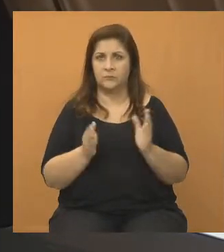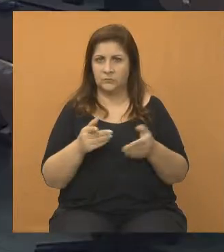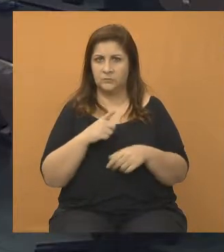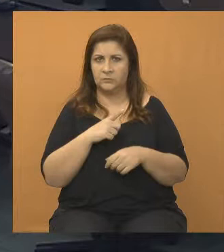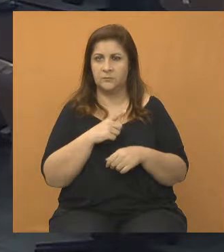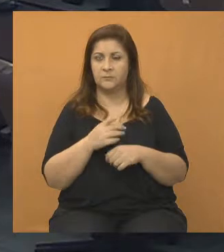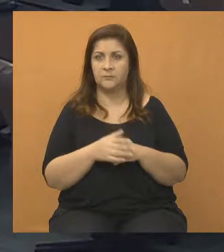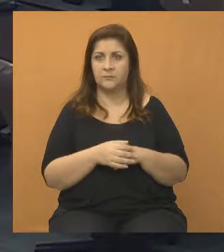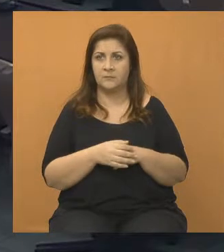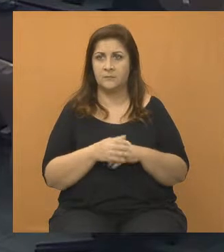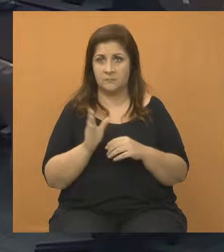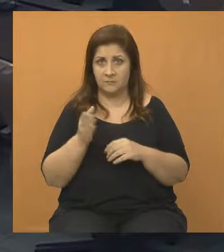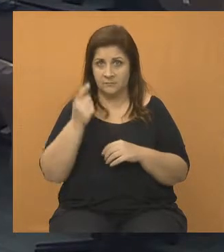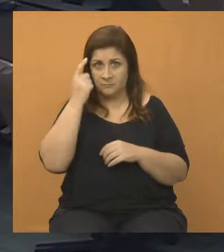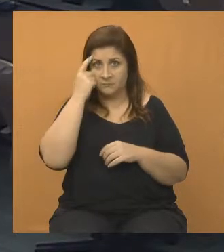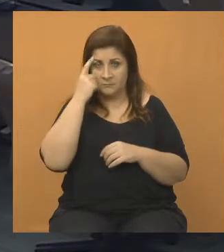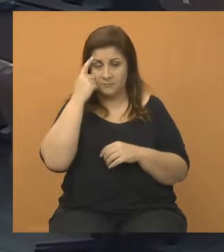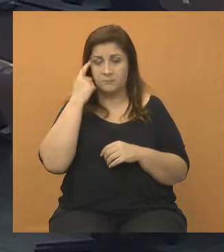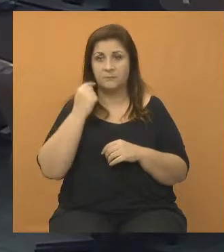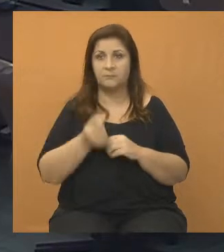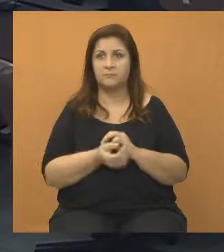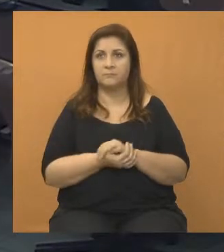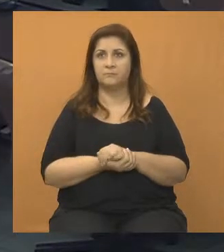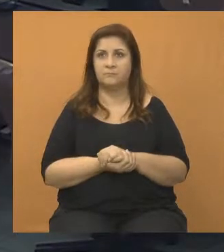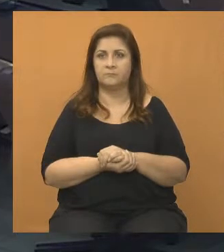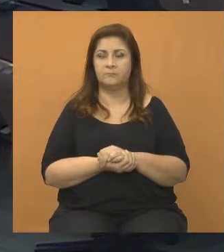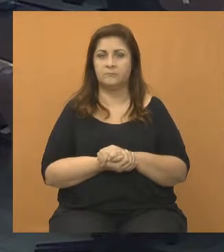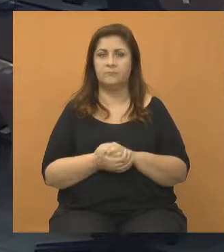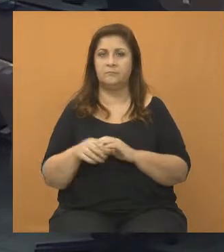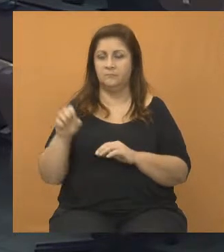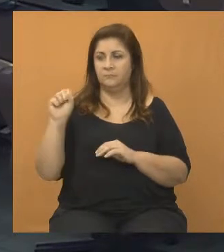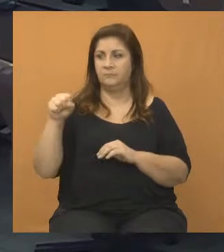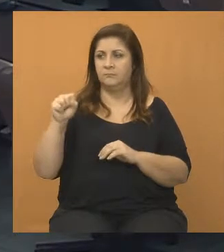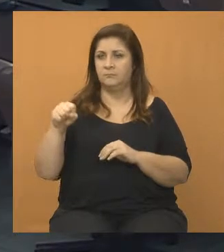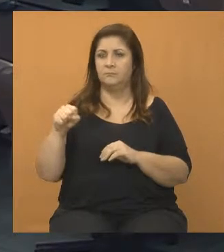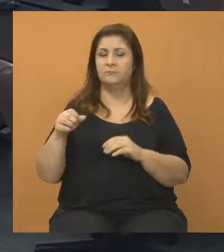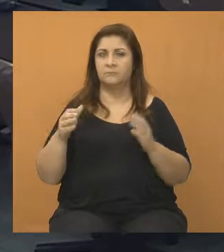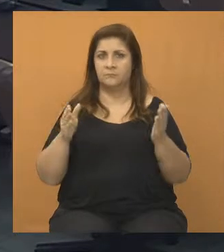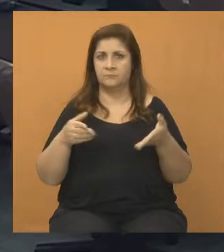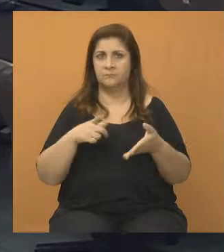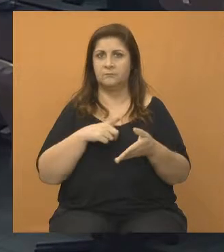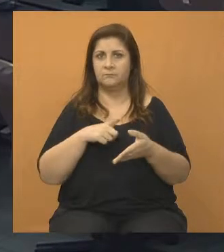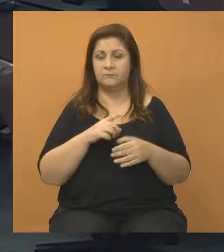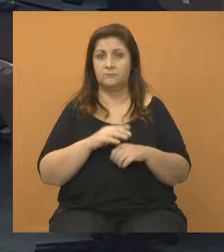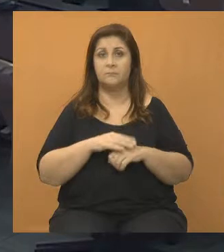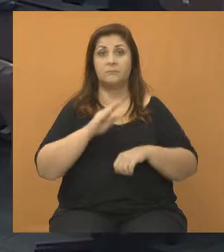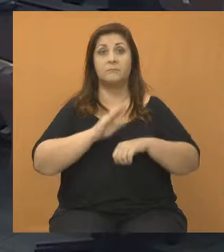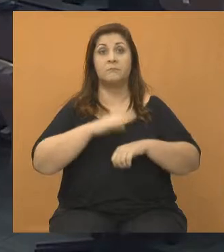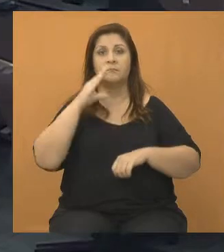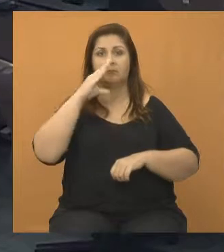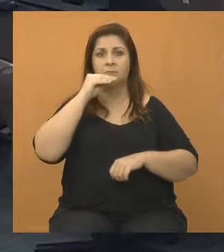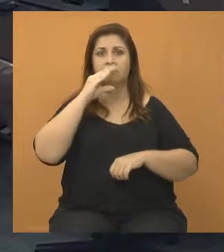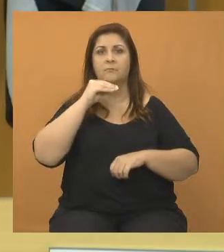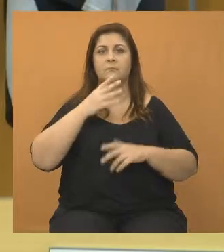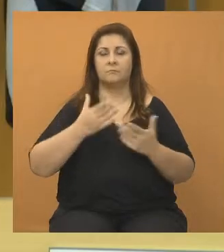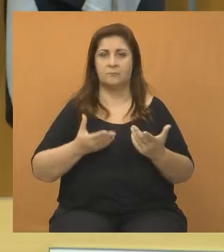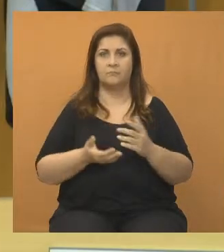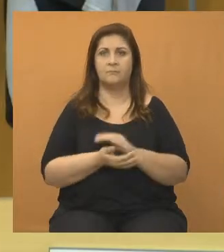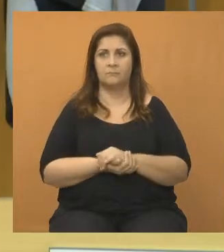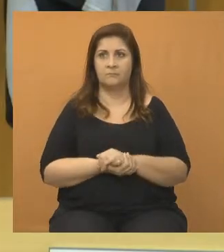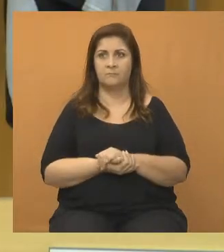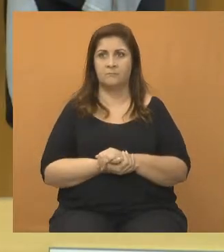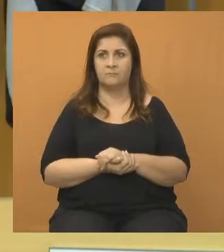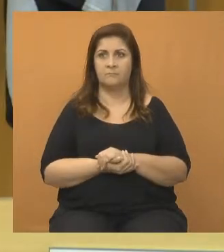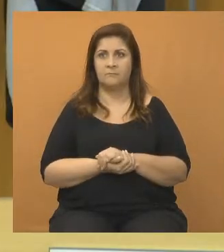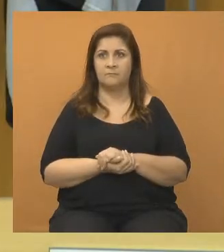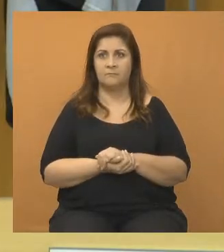também? Tá. Foi pensando nisso também? Não está contemplado aqui um aumento do número de equipes. Então, se eu tenho,